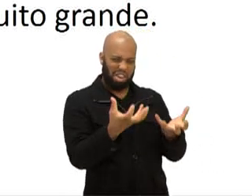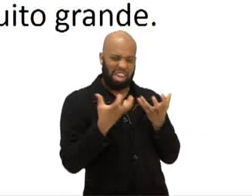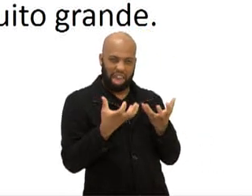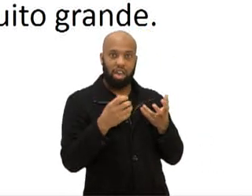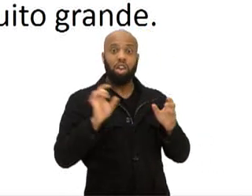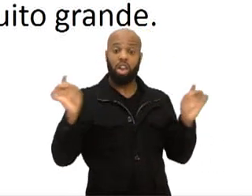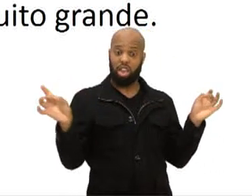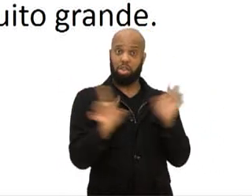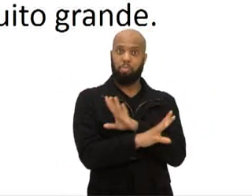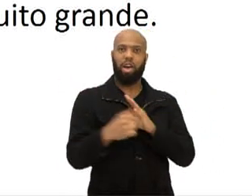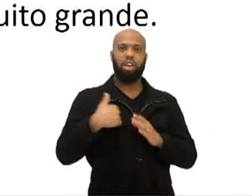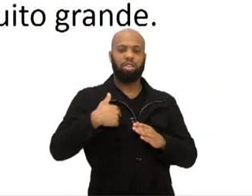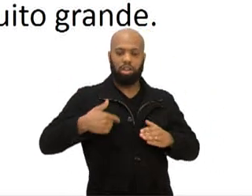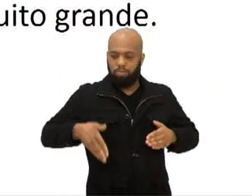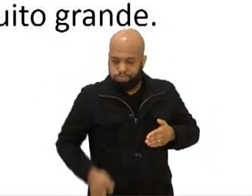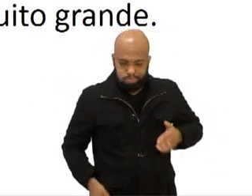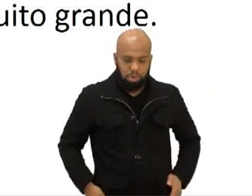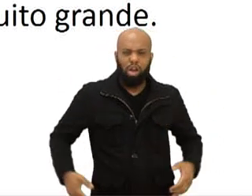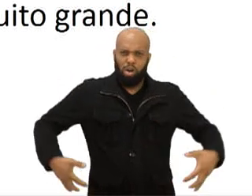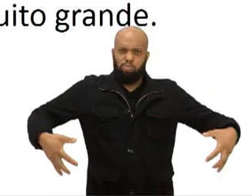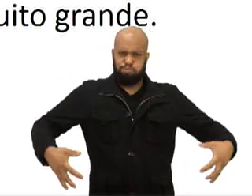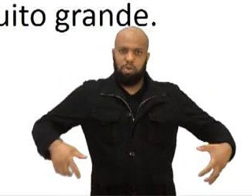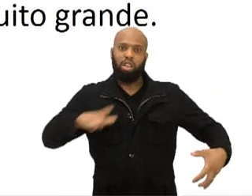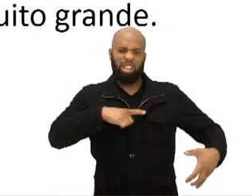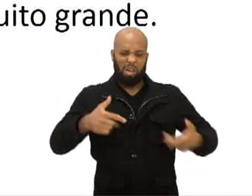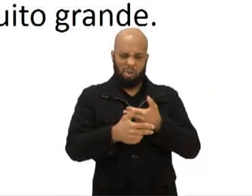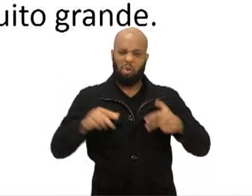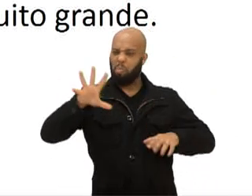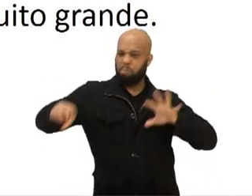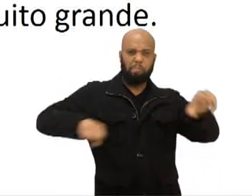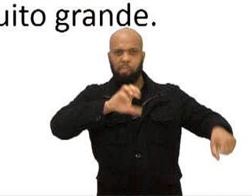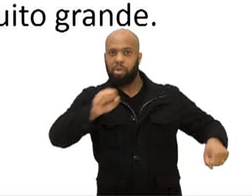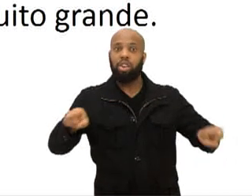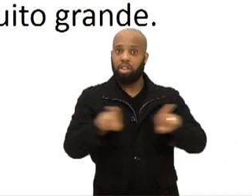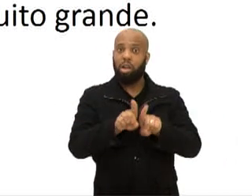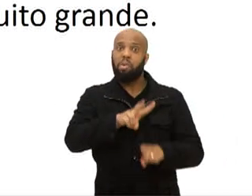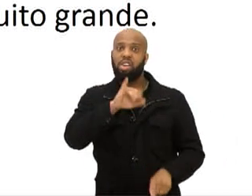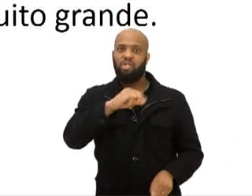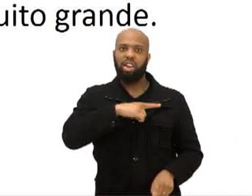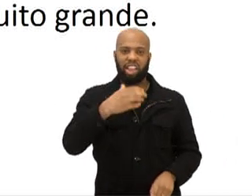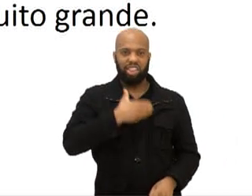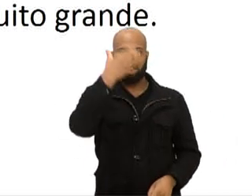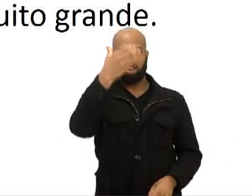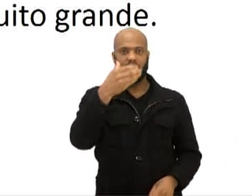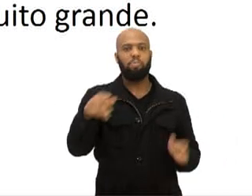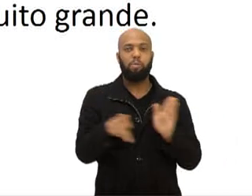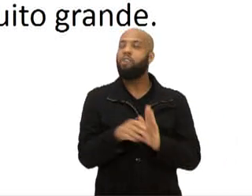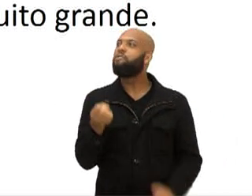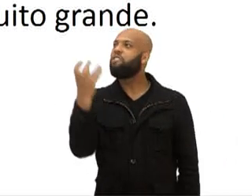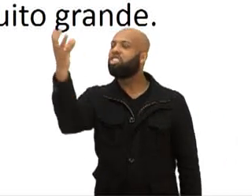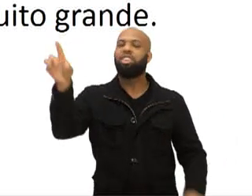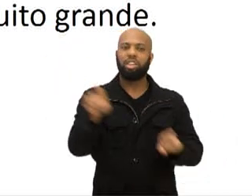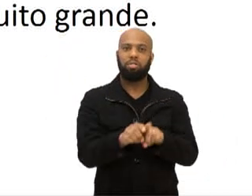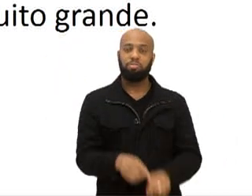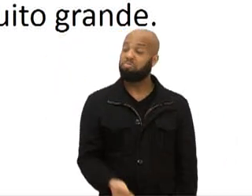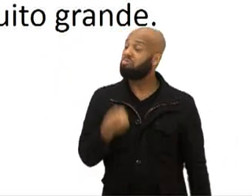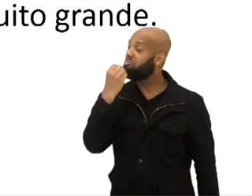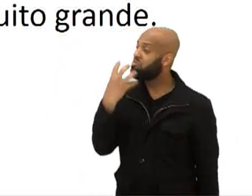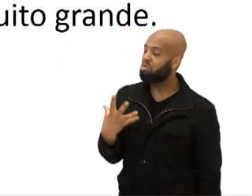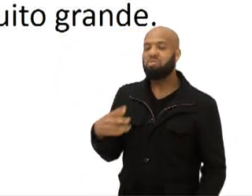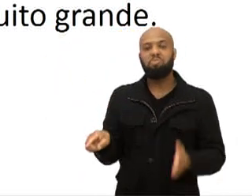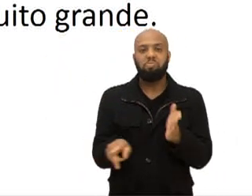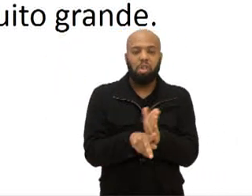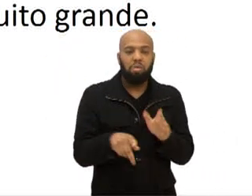terminar, estarei com os bolsos abarrotados de quinquilharias e ainda terei uma maçã para a viagem. Nada mal para